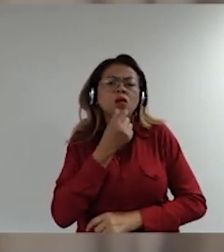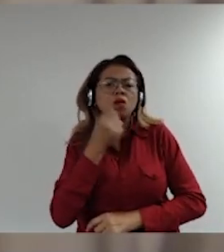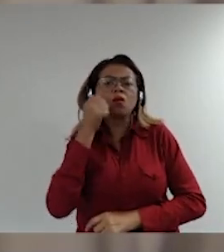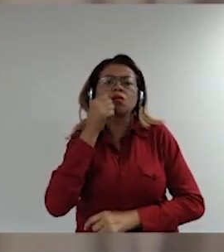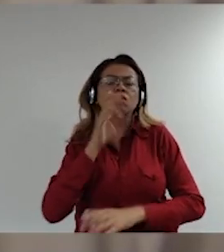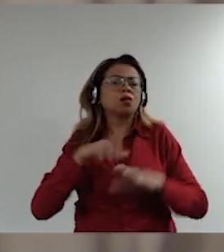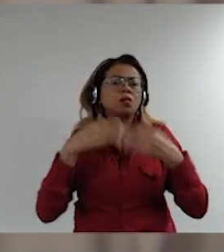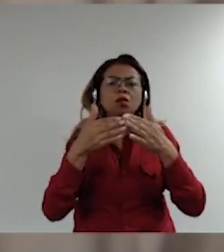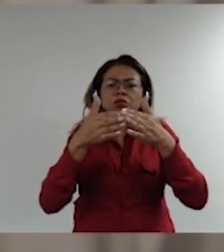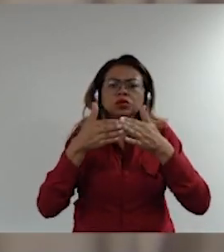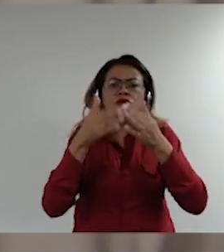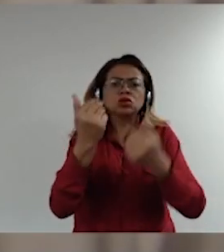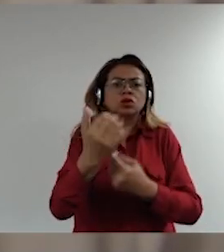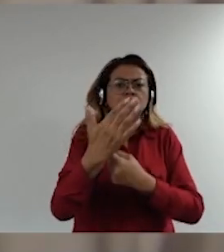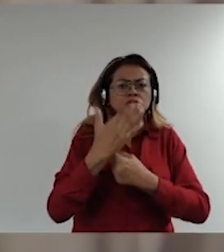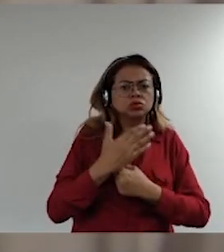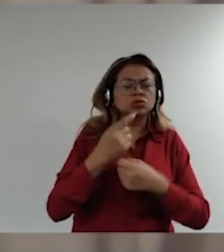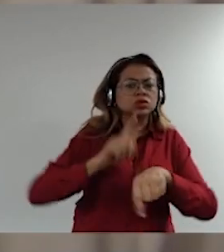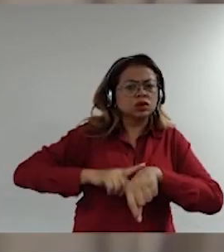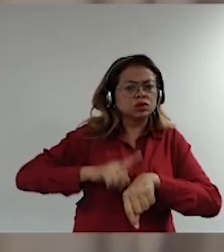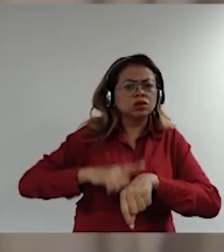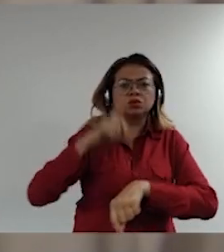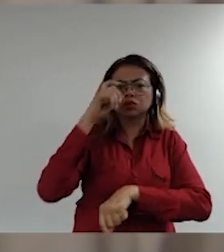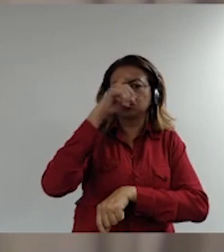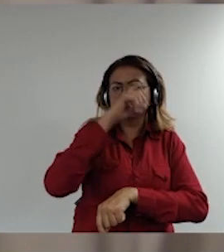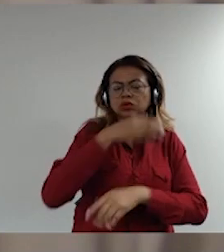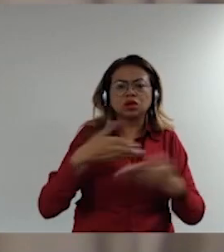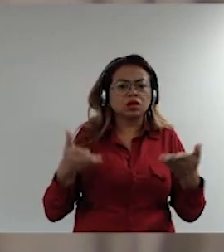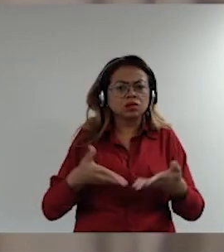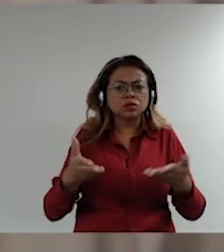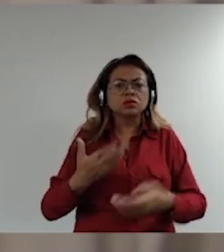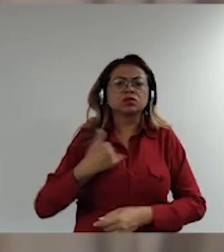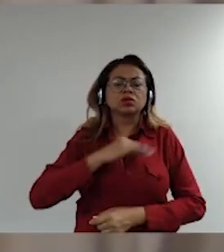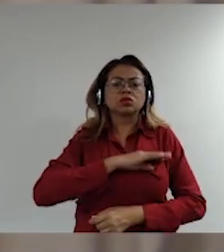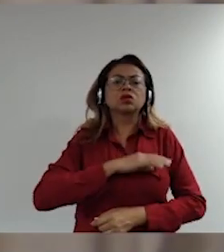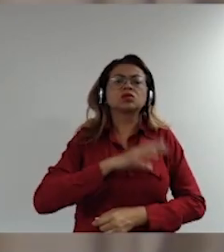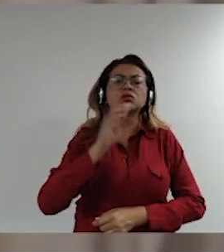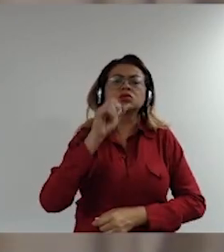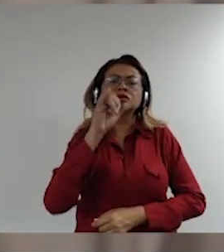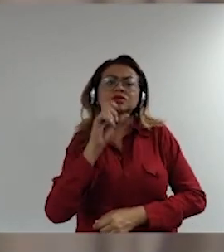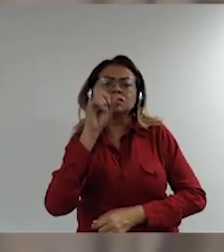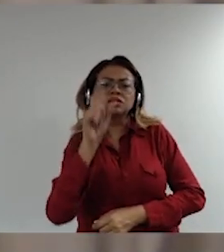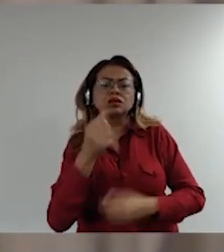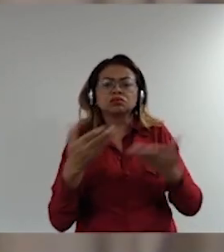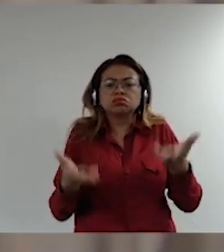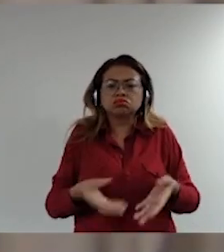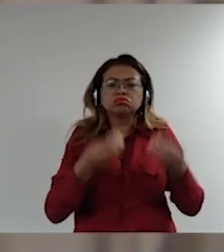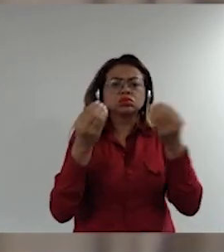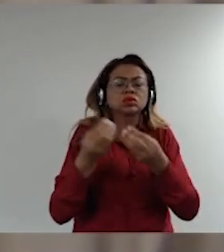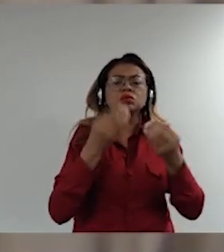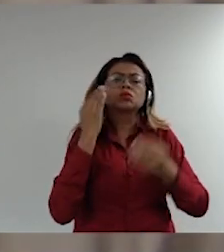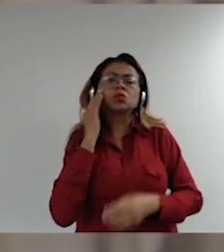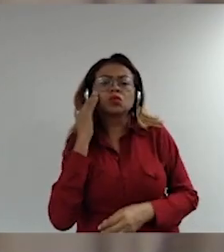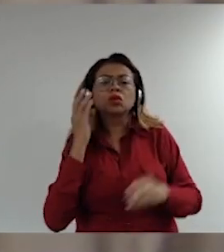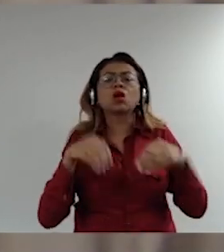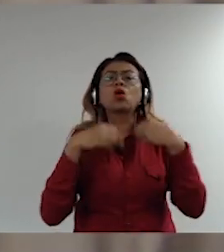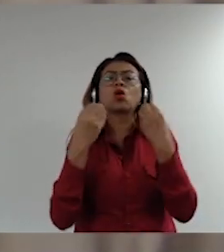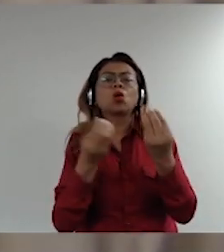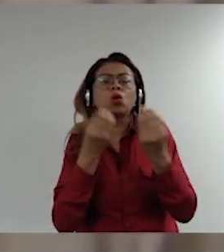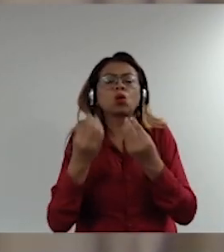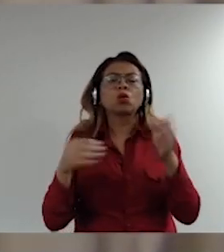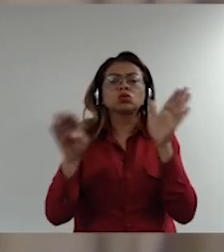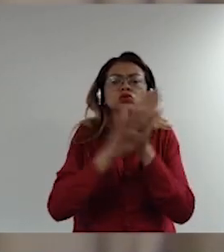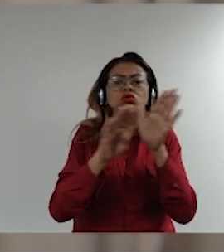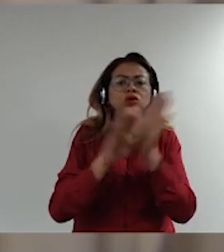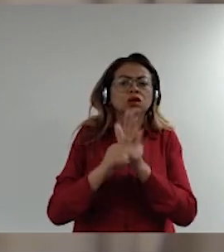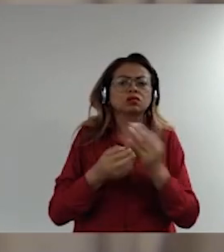um auxílio, aí, um reforço nesse momento de dificuldade. As caixas estão aqui para isso, para pensar como chegar até